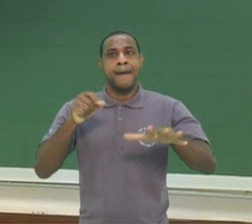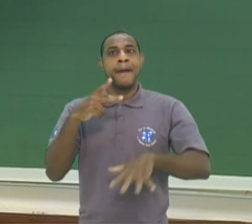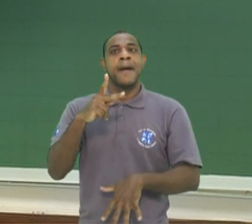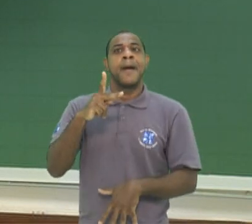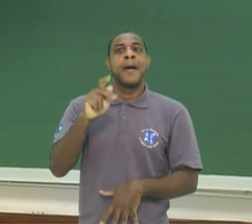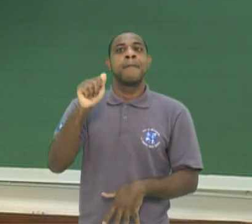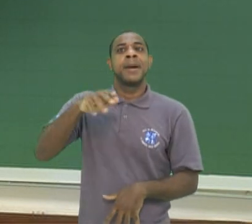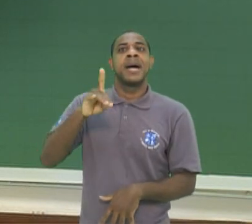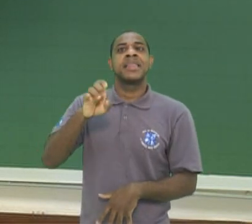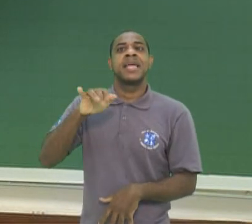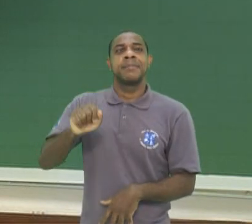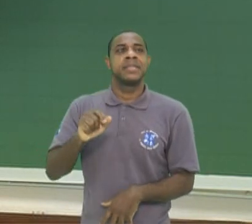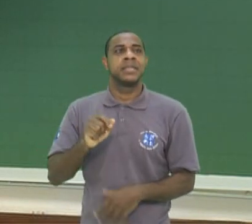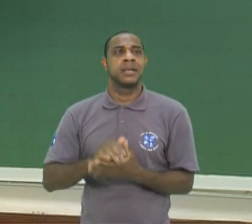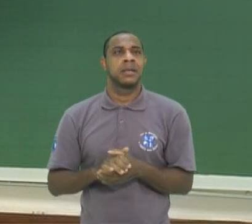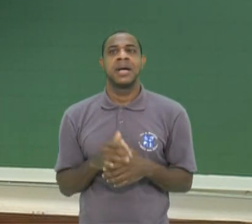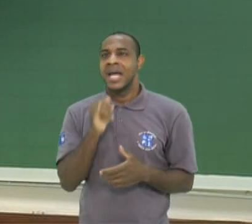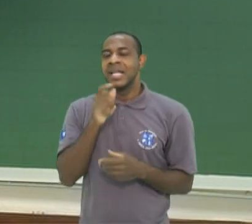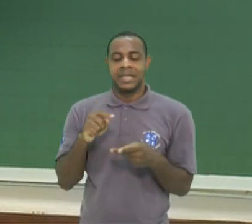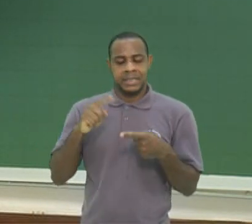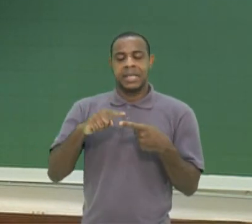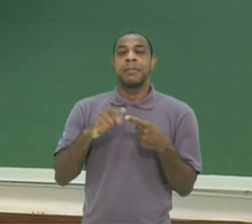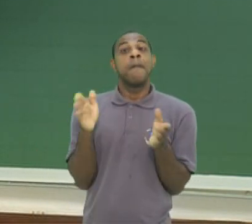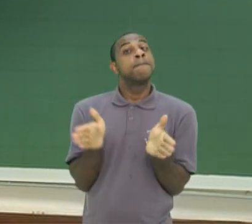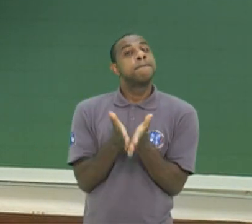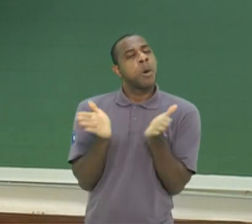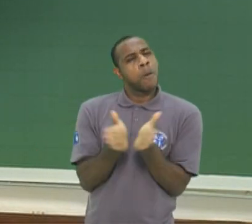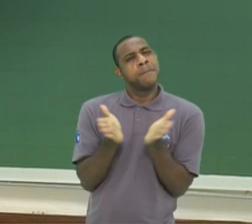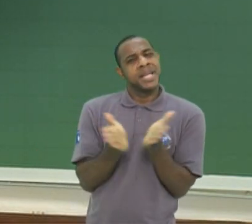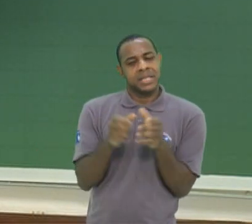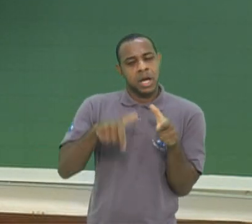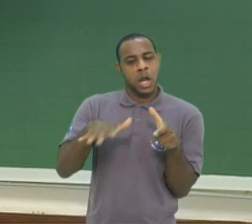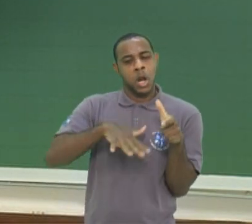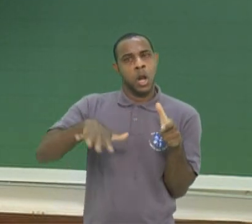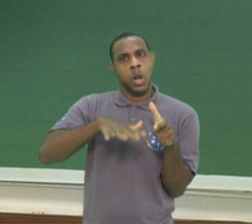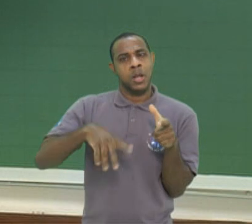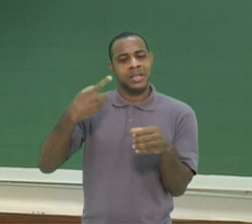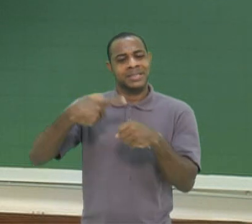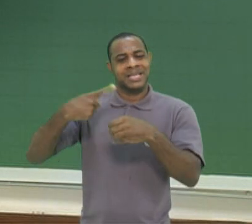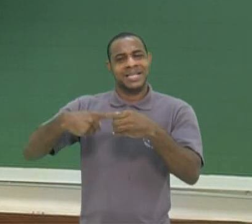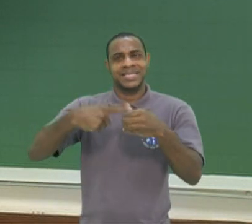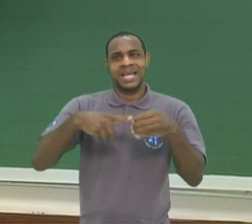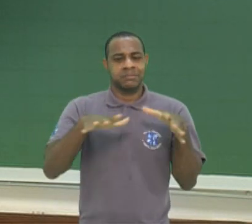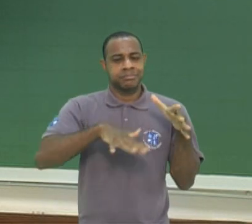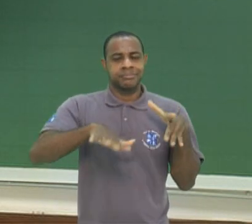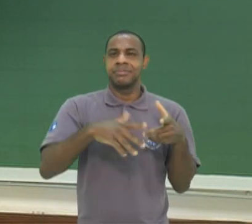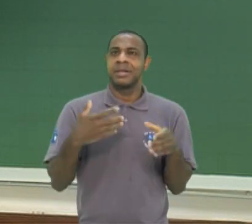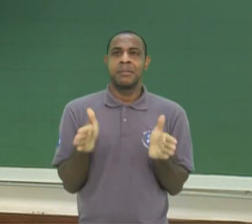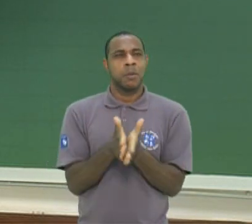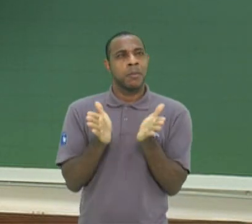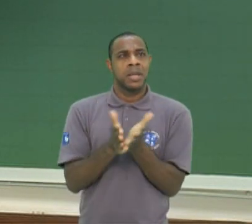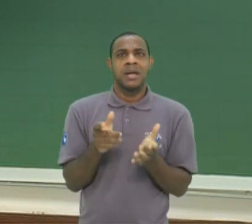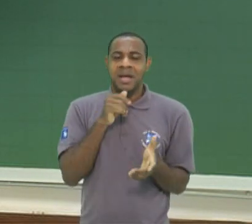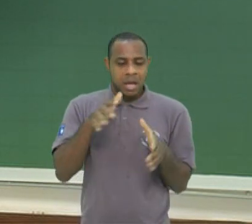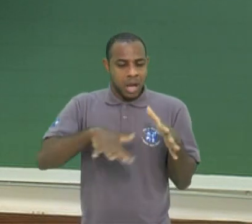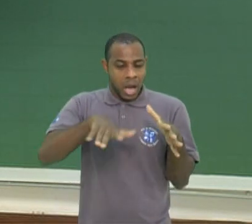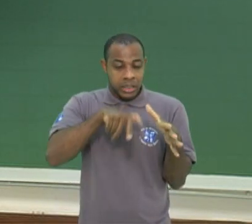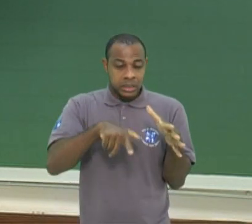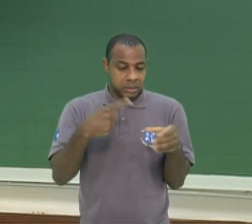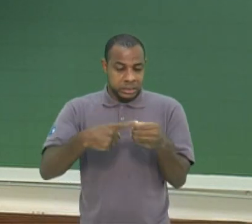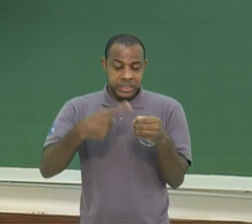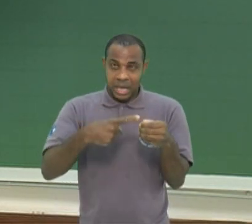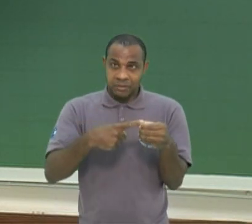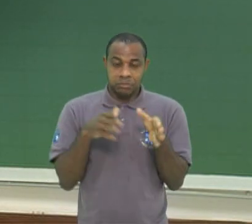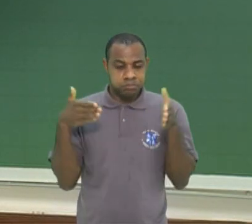Eu coloquei como primeiro item a pobreza urbana. Quer dizer, nós percebemos que nos espaços